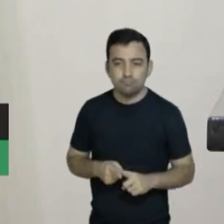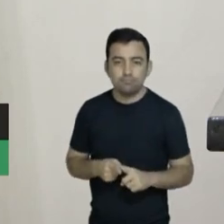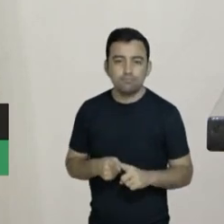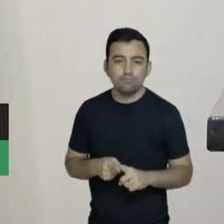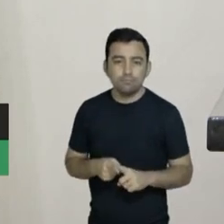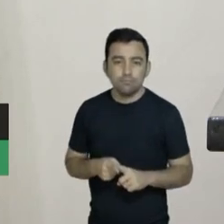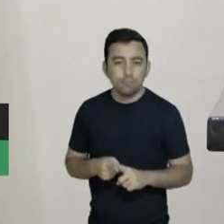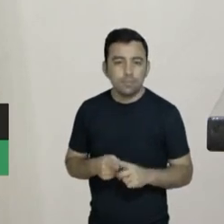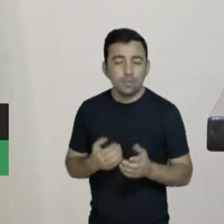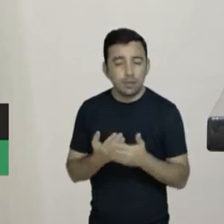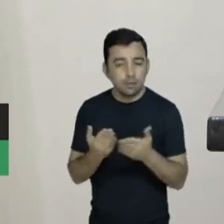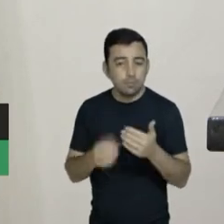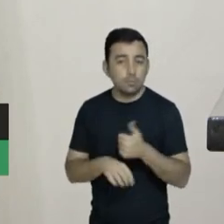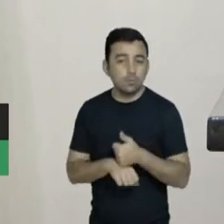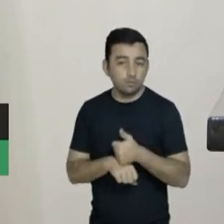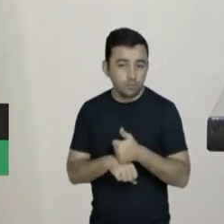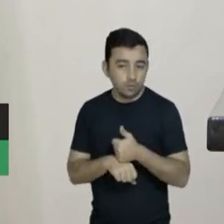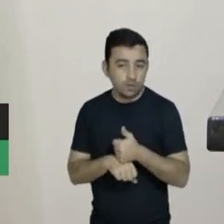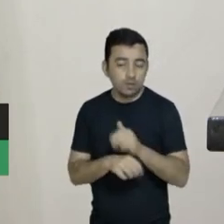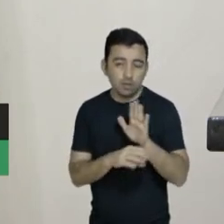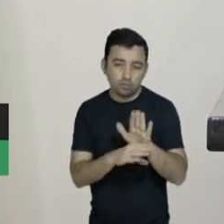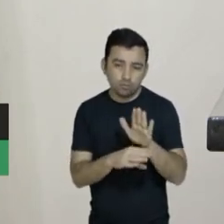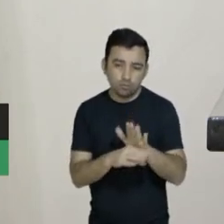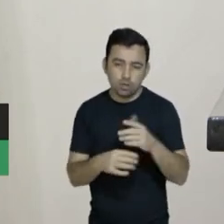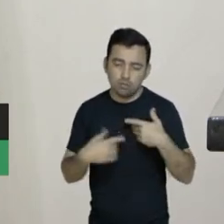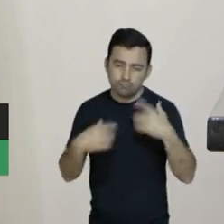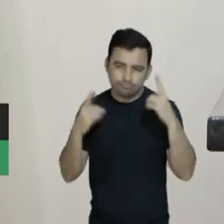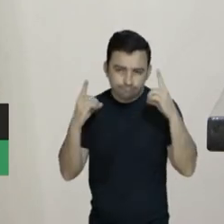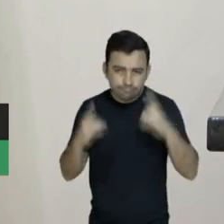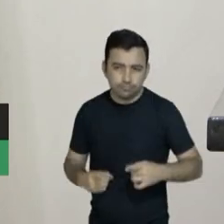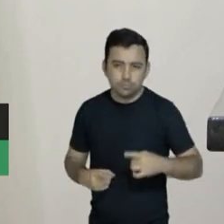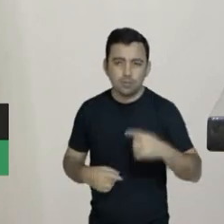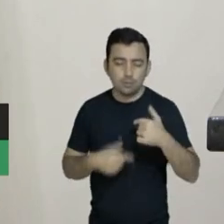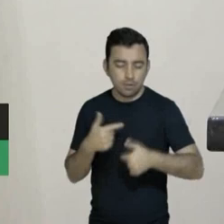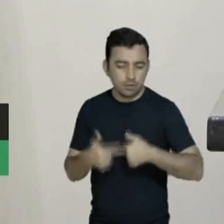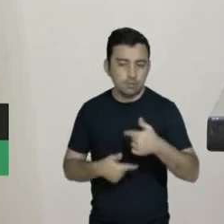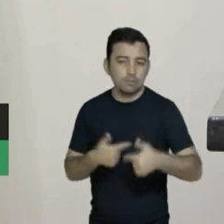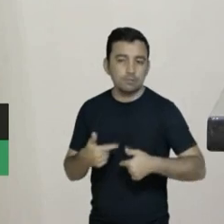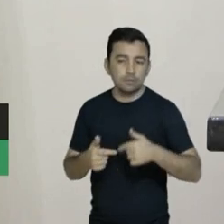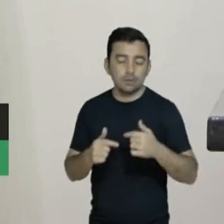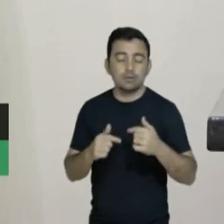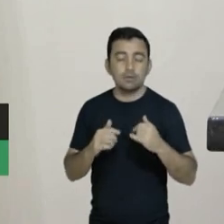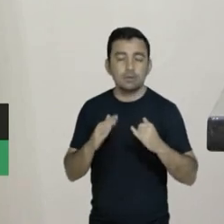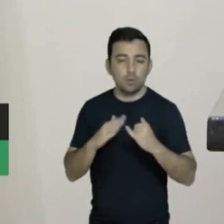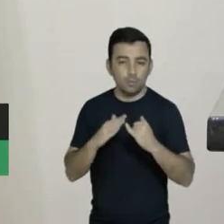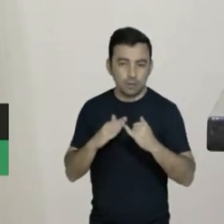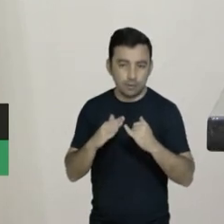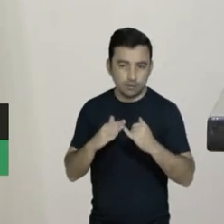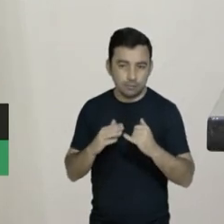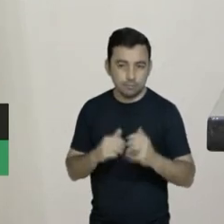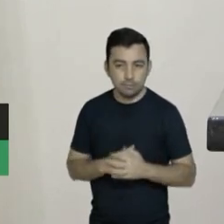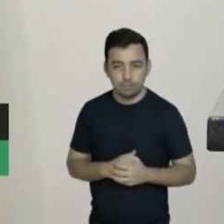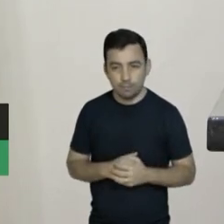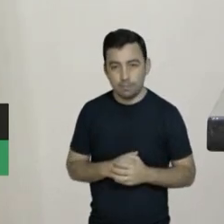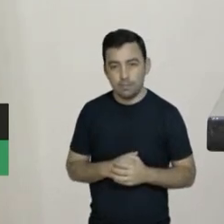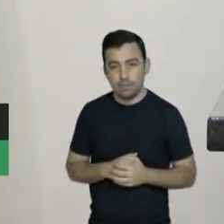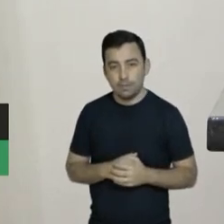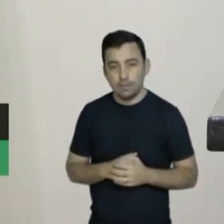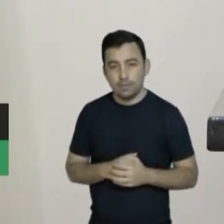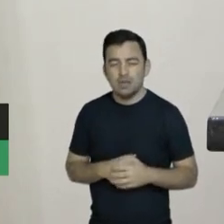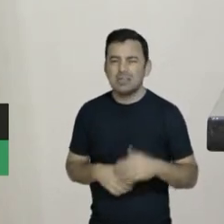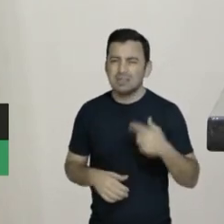a estes profissionais que muito dignificam a atividade imobiliária. Bem como tivemos